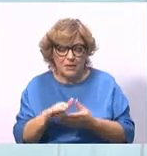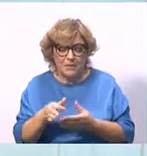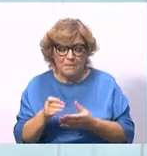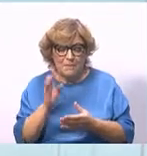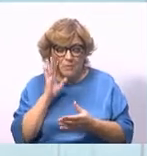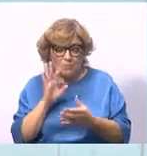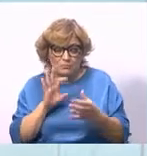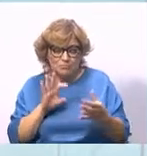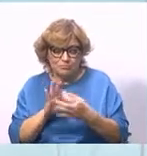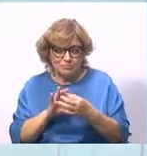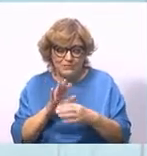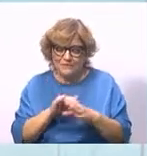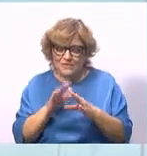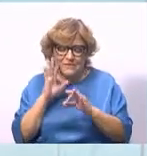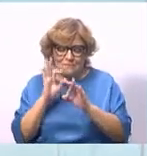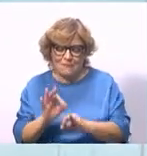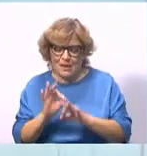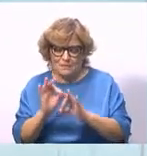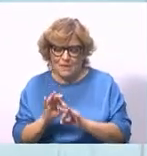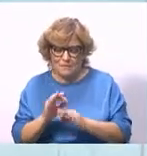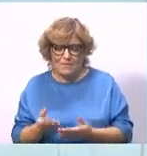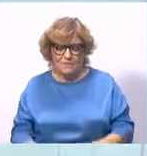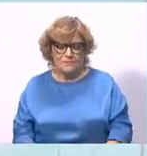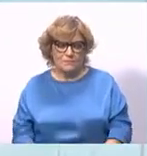pés, que o direito e o esquerdo às vezes têm nuances diferentes.